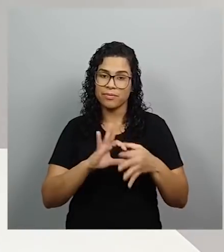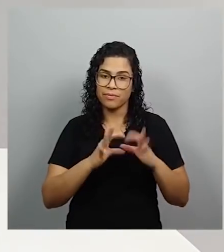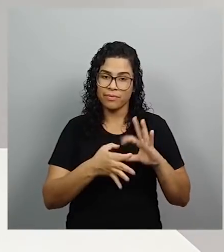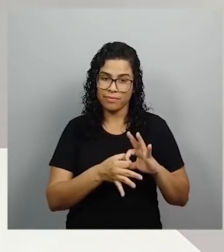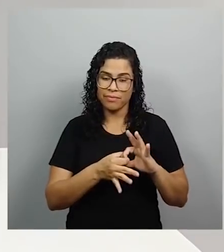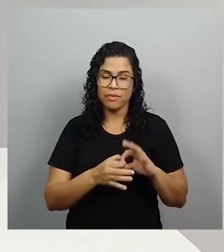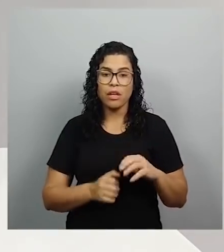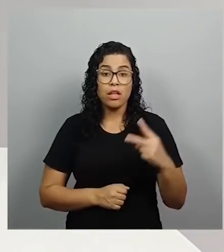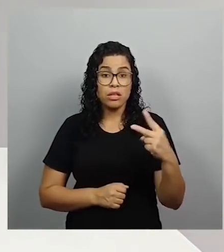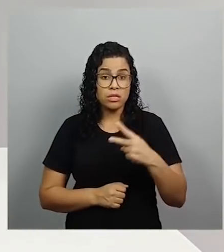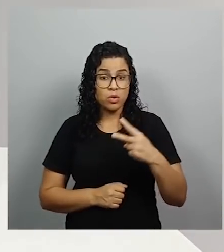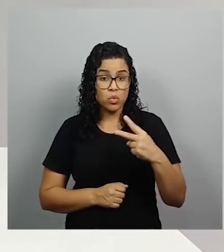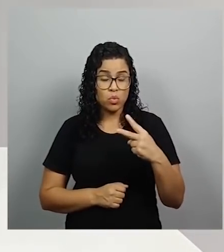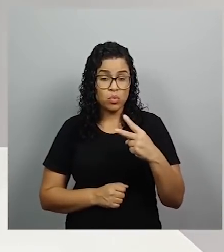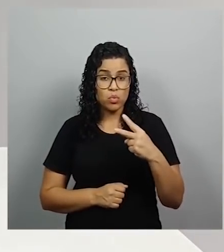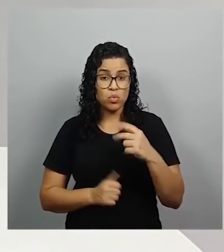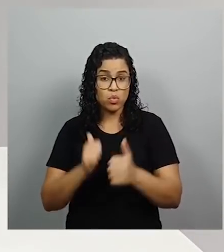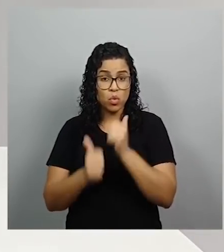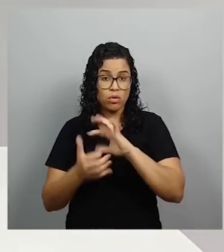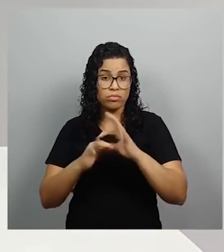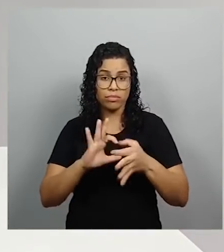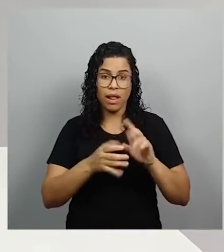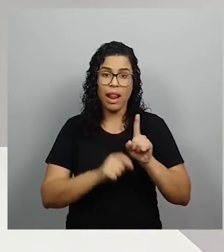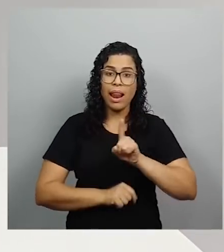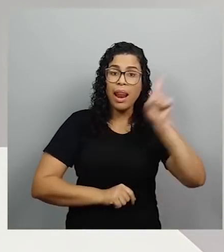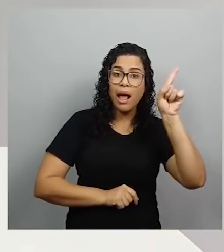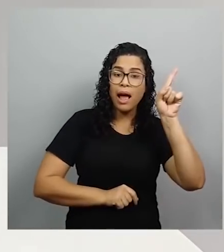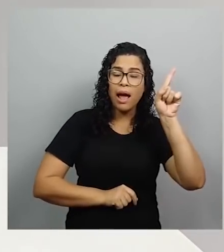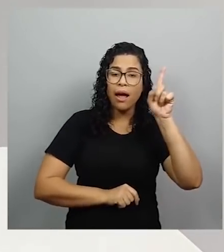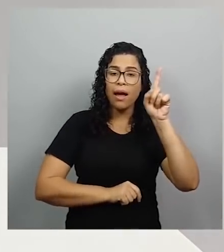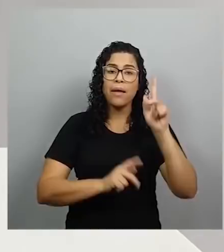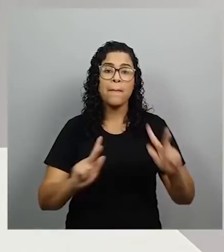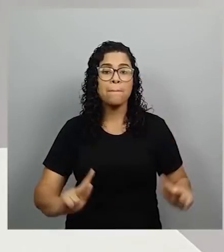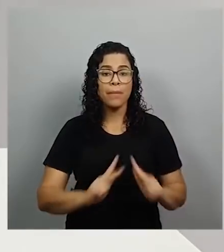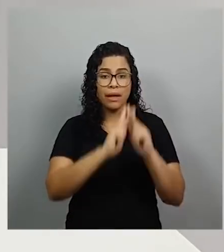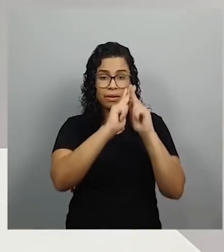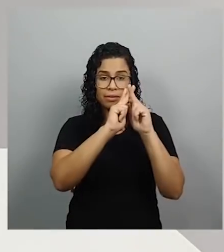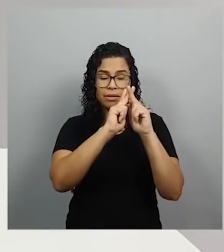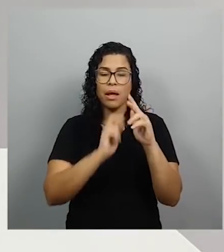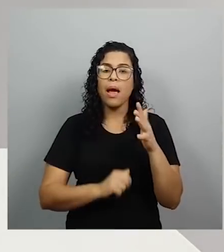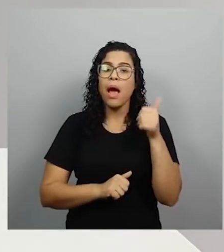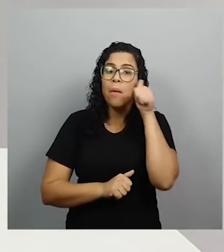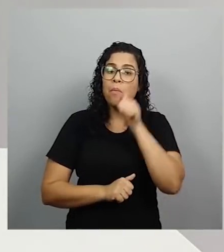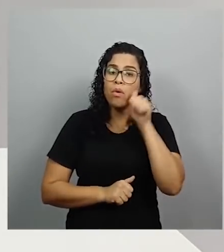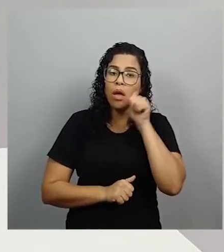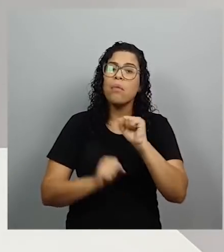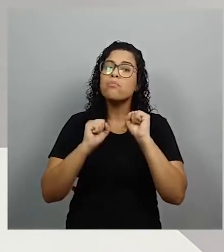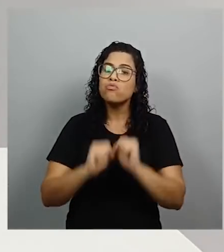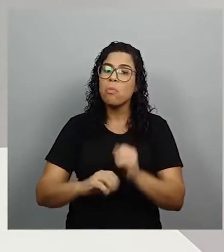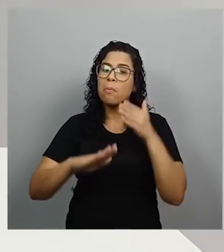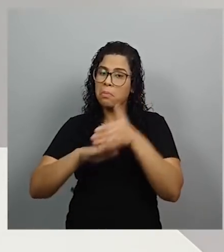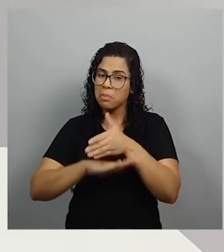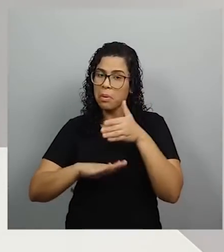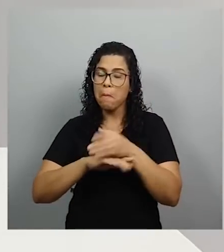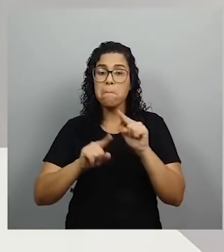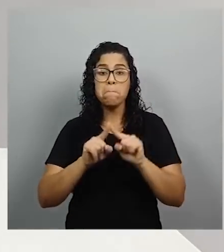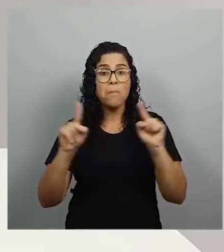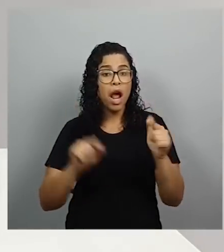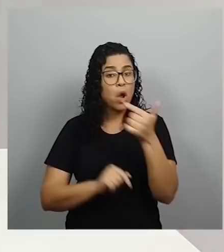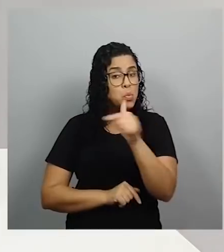Jogos Olímpicos, sediados em Paris, no ano de 1900, as mulheres puderam participar extraoficialmente,